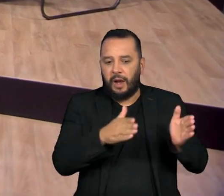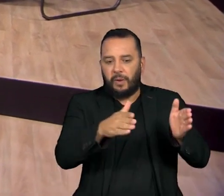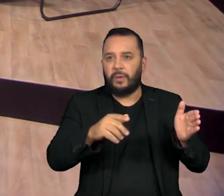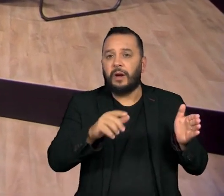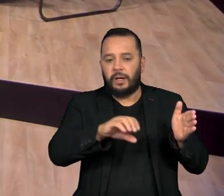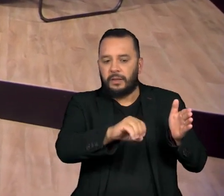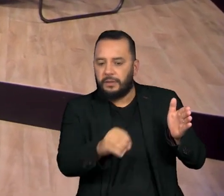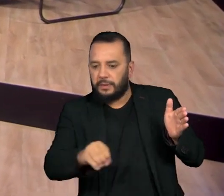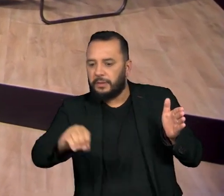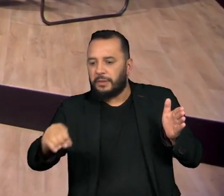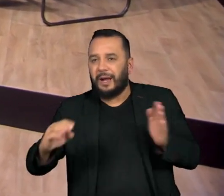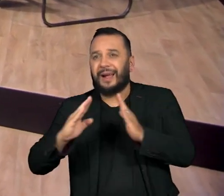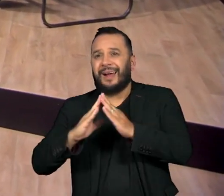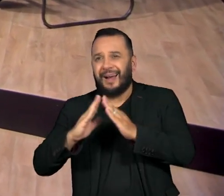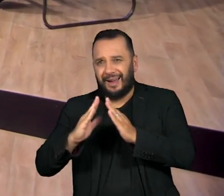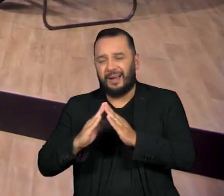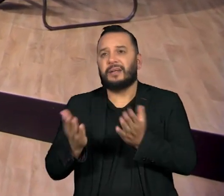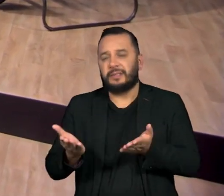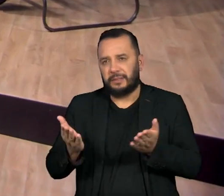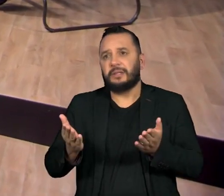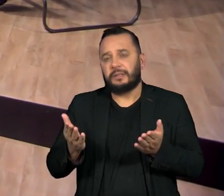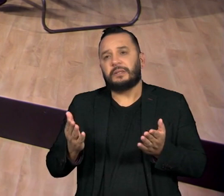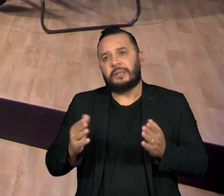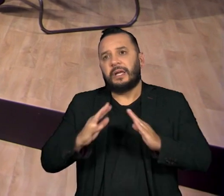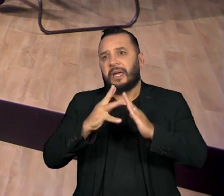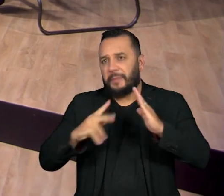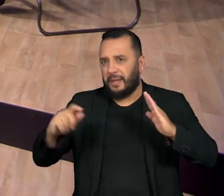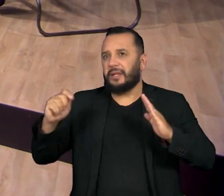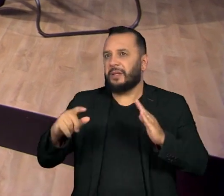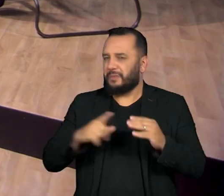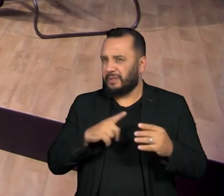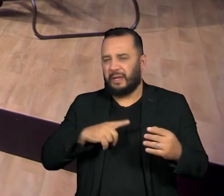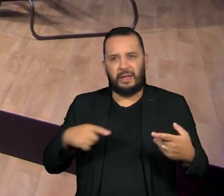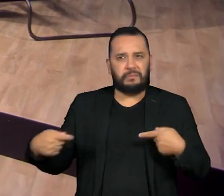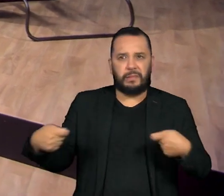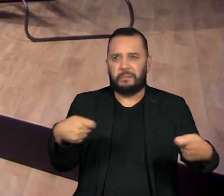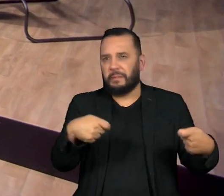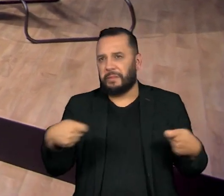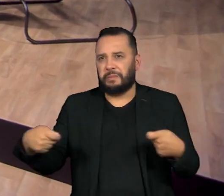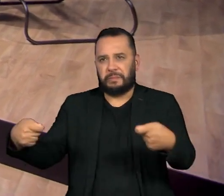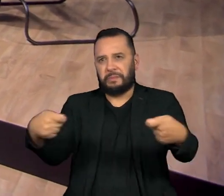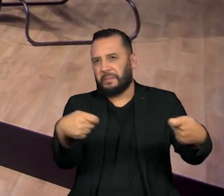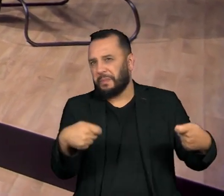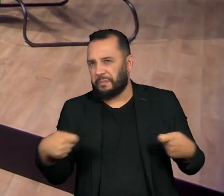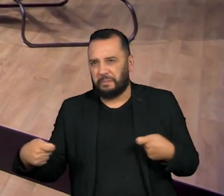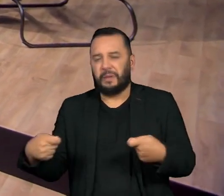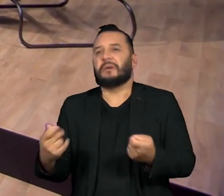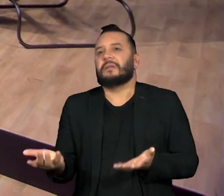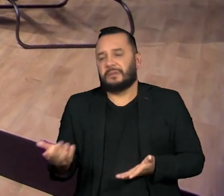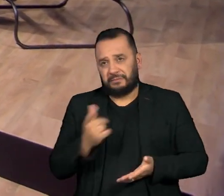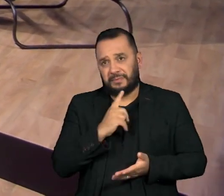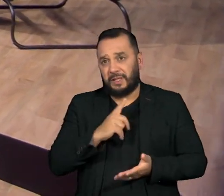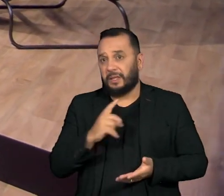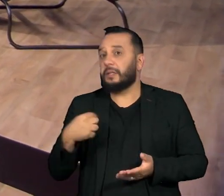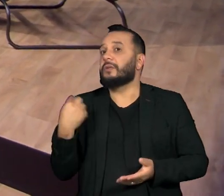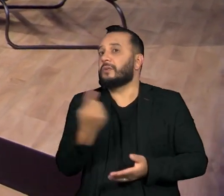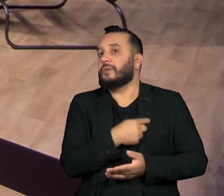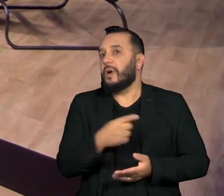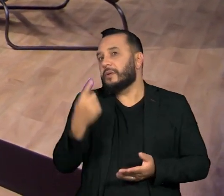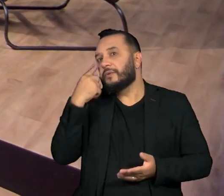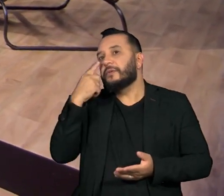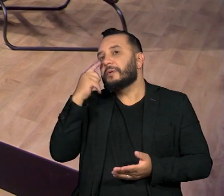sobrevivência, enfim, né, populações tradicionais. São vários atores envolvidos, mas nós estamos